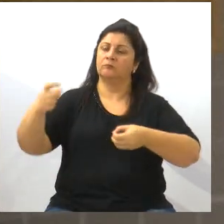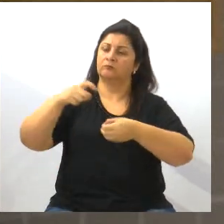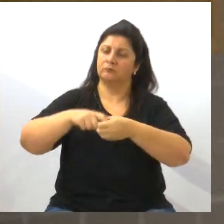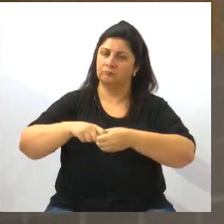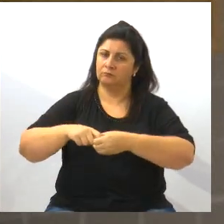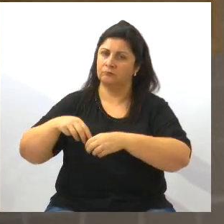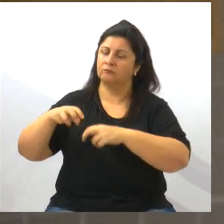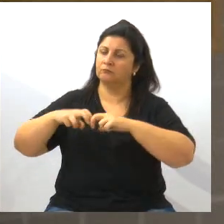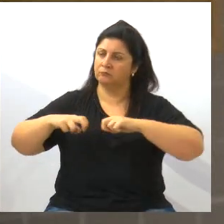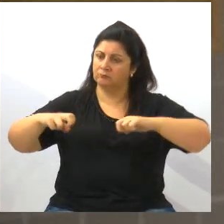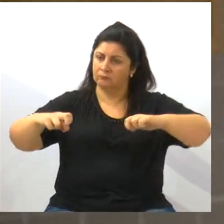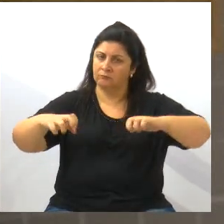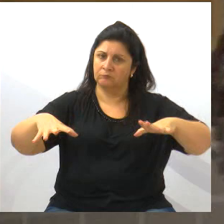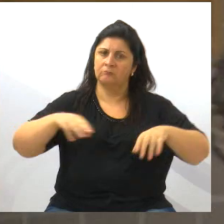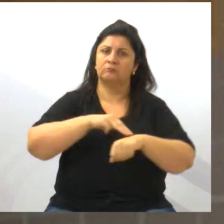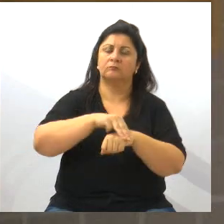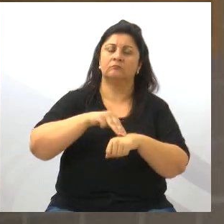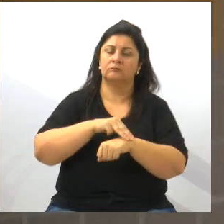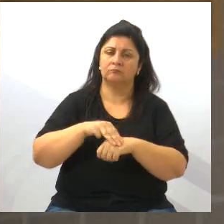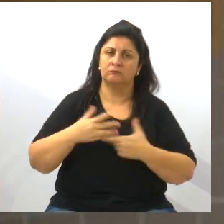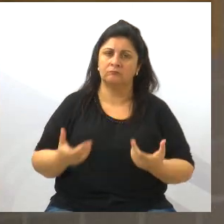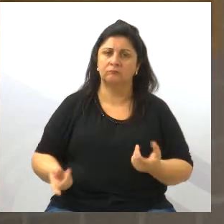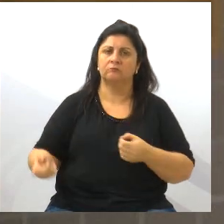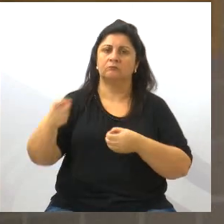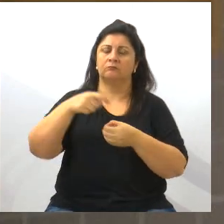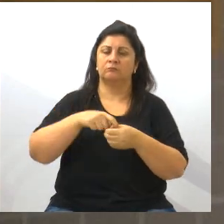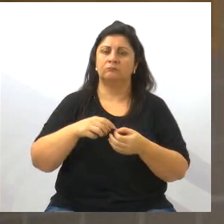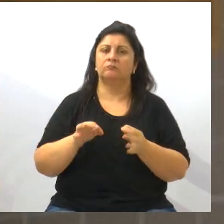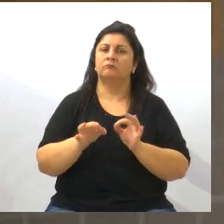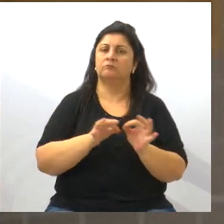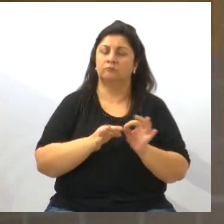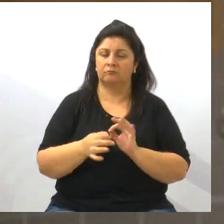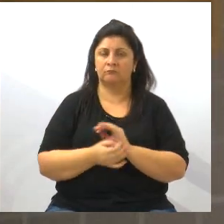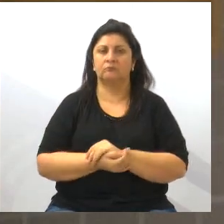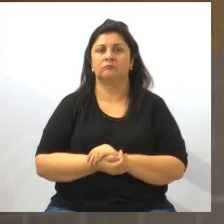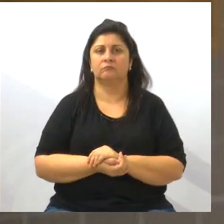discussão, voltará para o planejamento